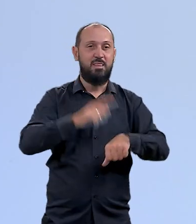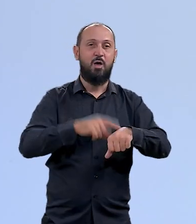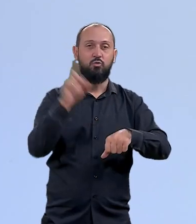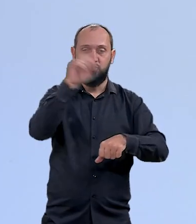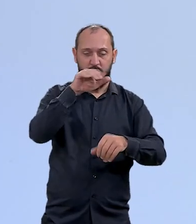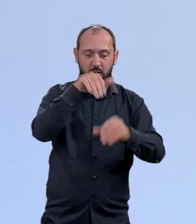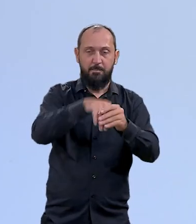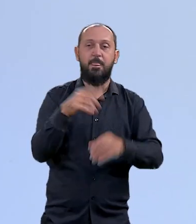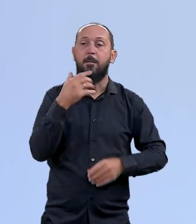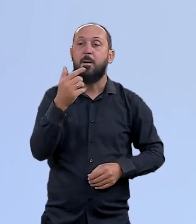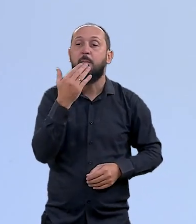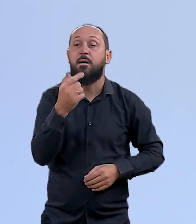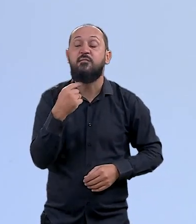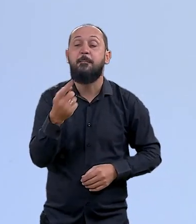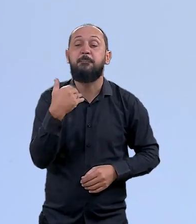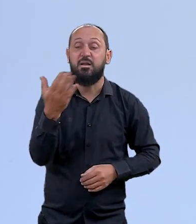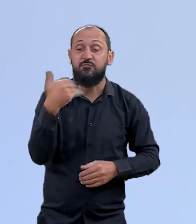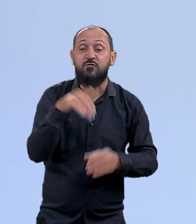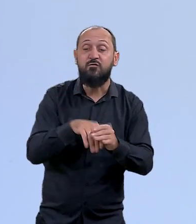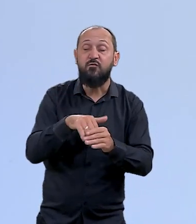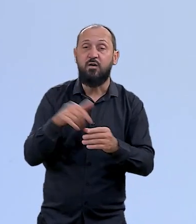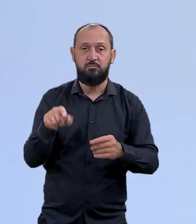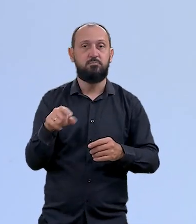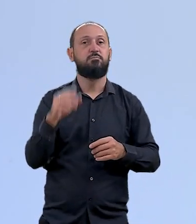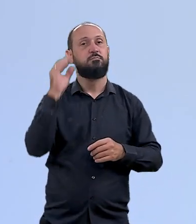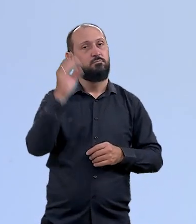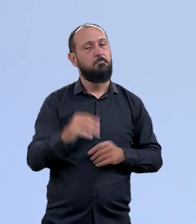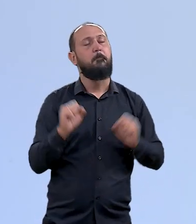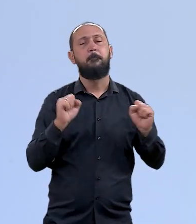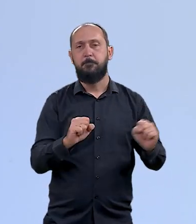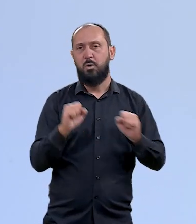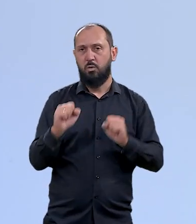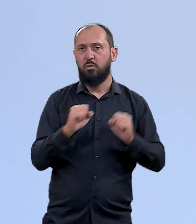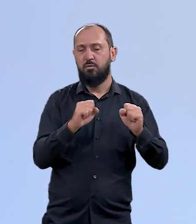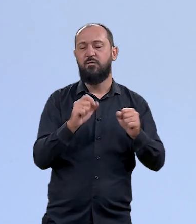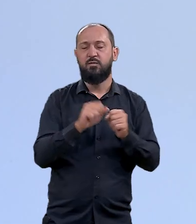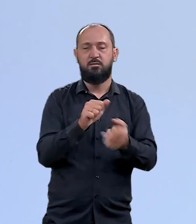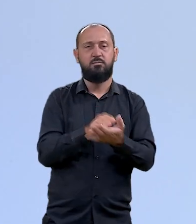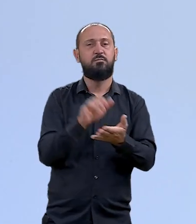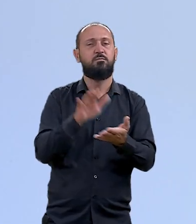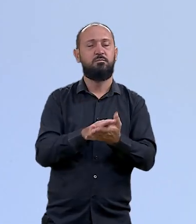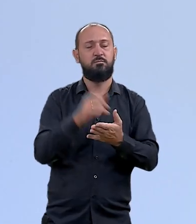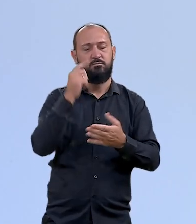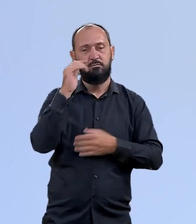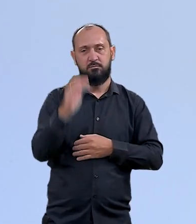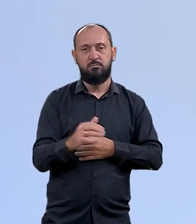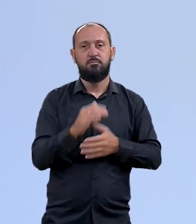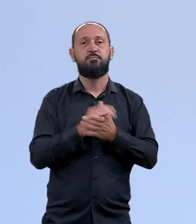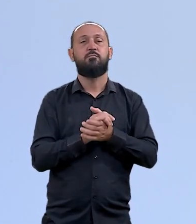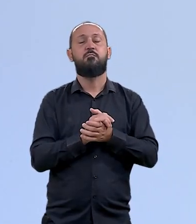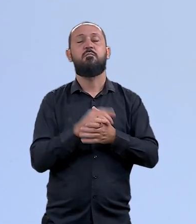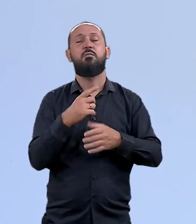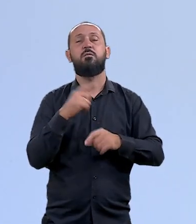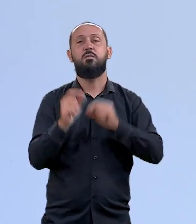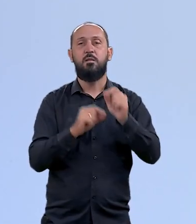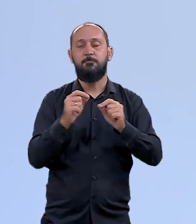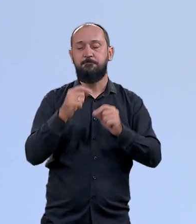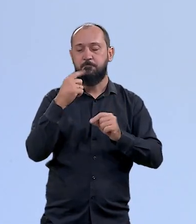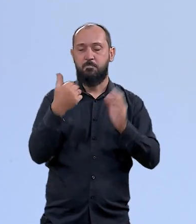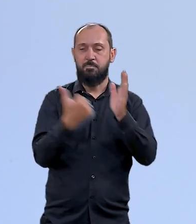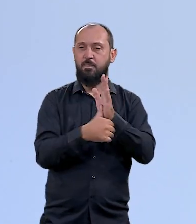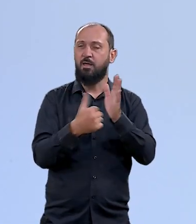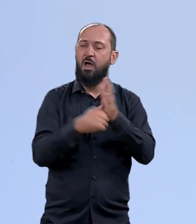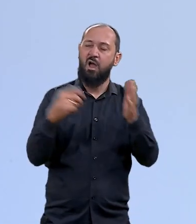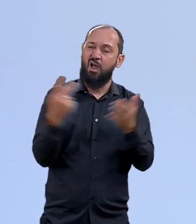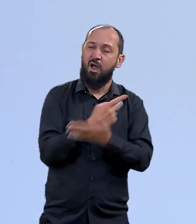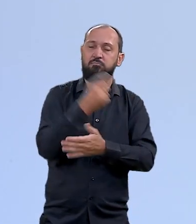identificadas pela Justiça Eleitoral, em troca para poder ganhar a simpatia e o voto, né? Isso é um crime bastante